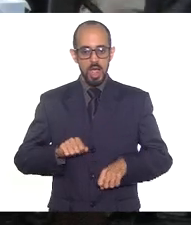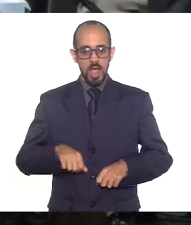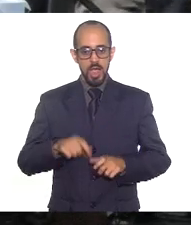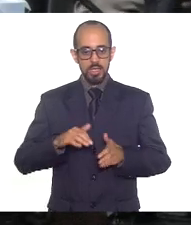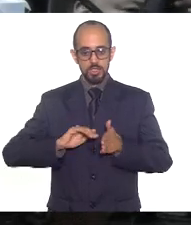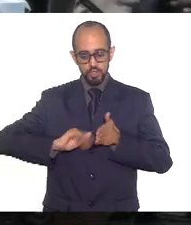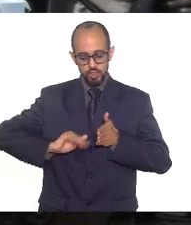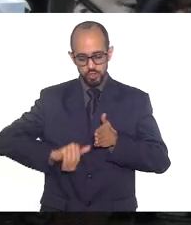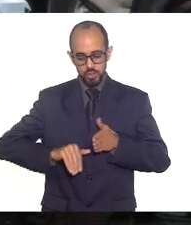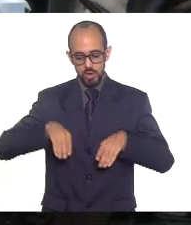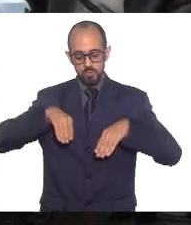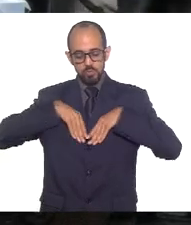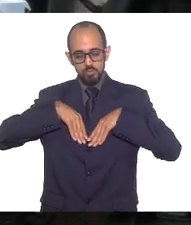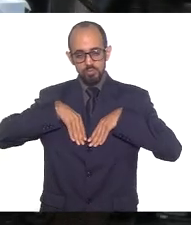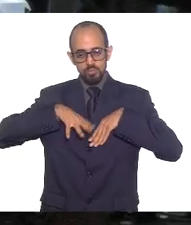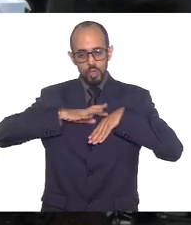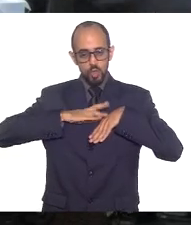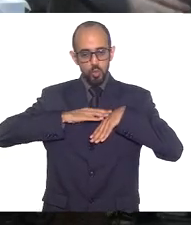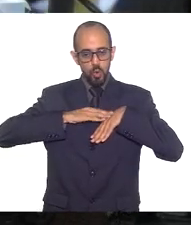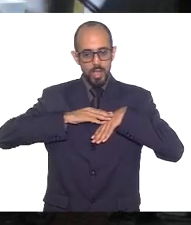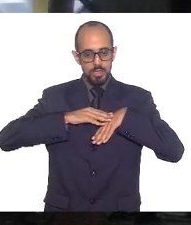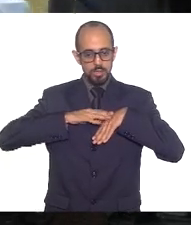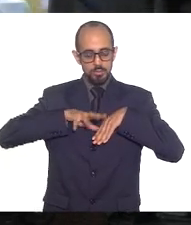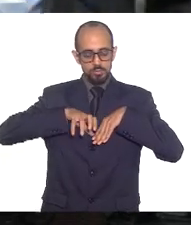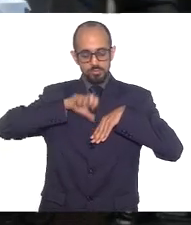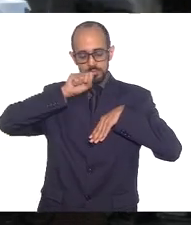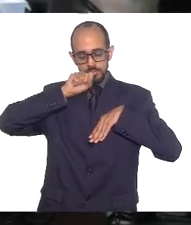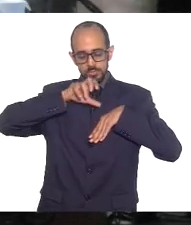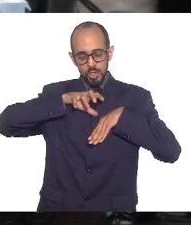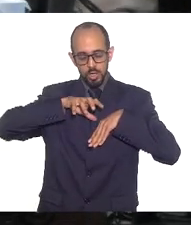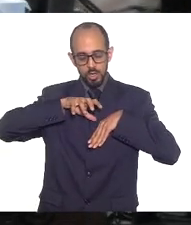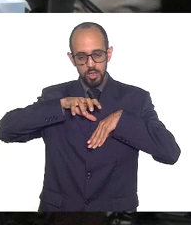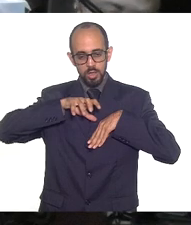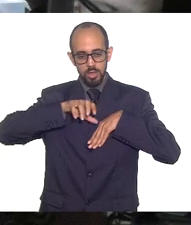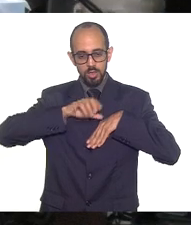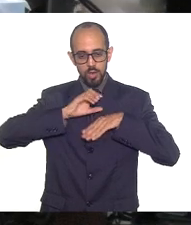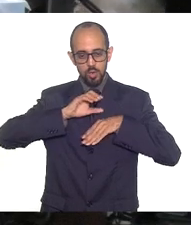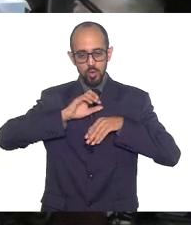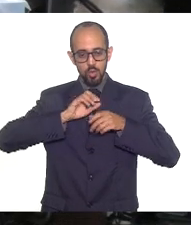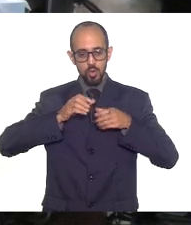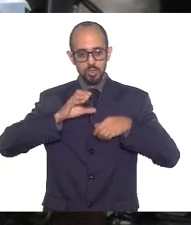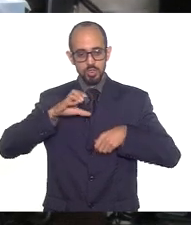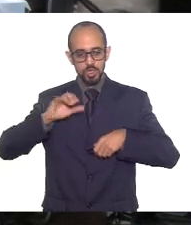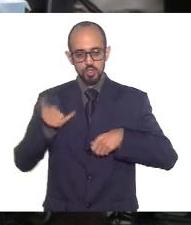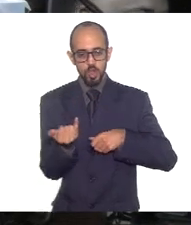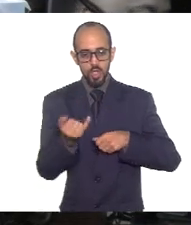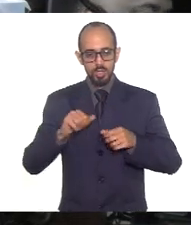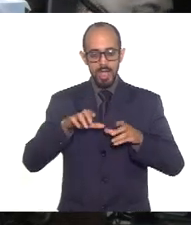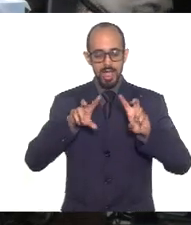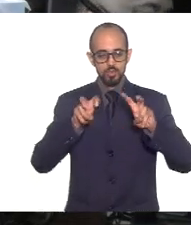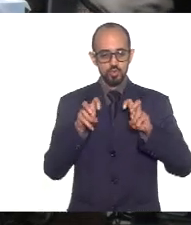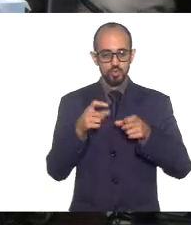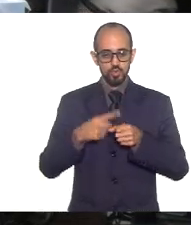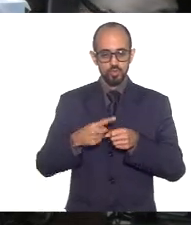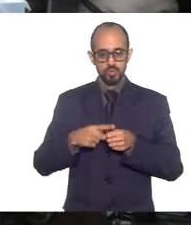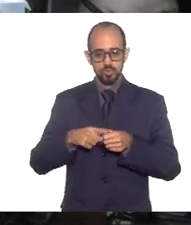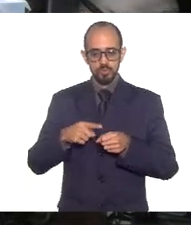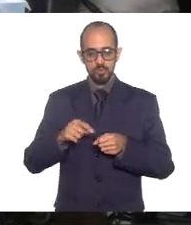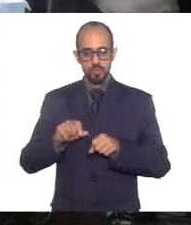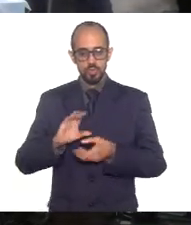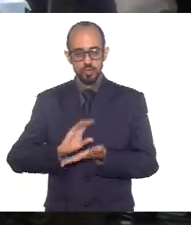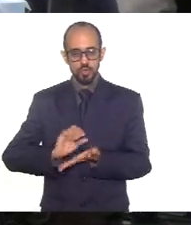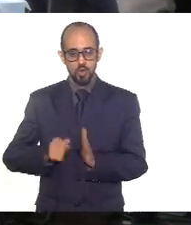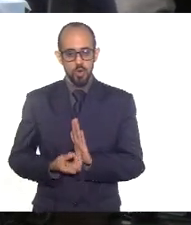erradicação da tuberculose no estado do Rio de Janeiro prendendo de pareceres das comissões decoração Justiça saúde assuntos principais do evento Regional pedir